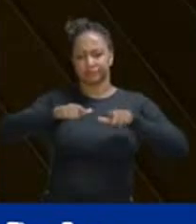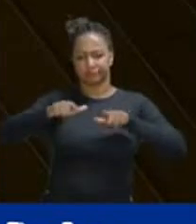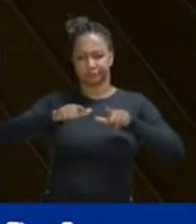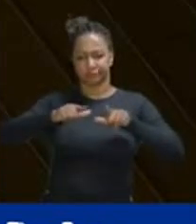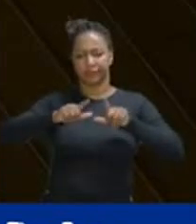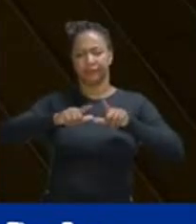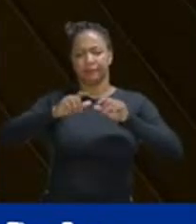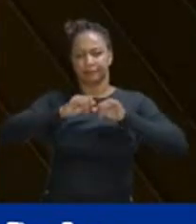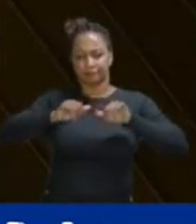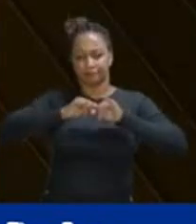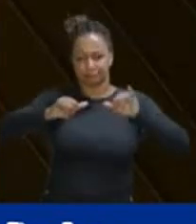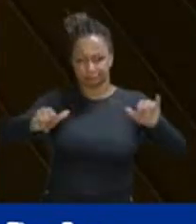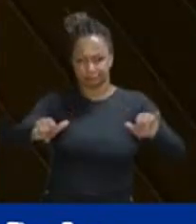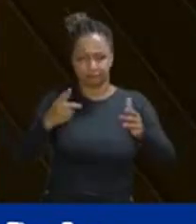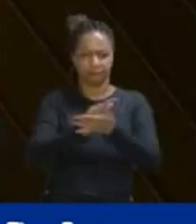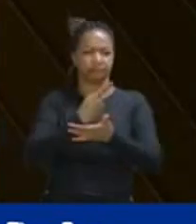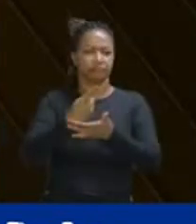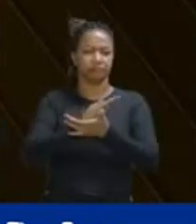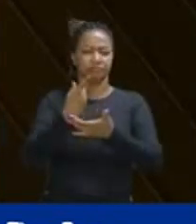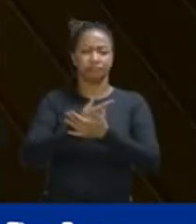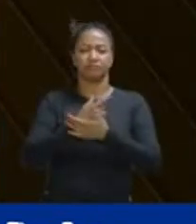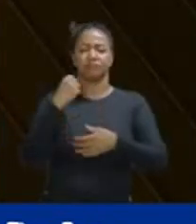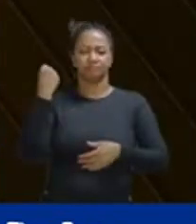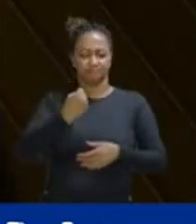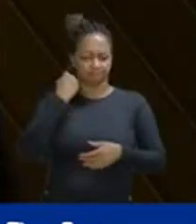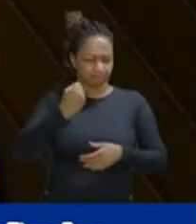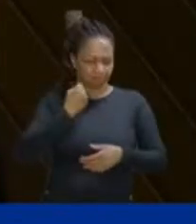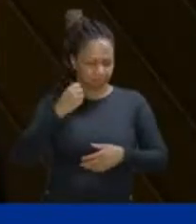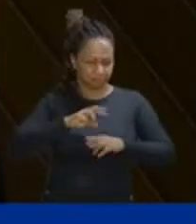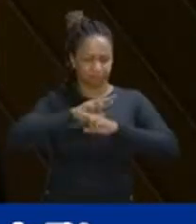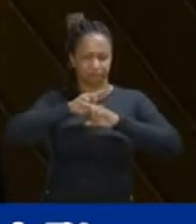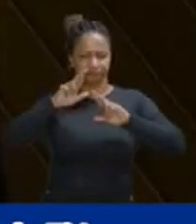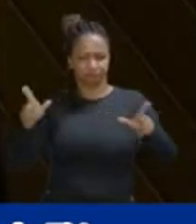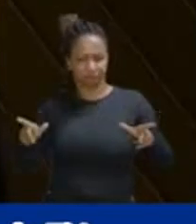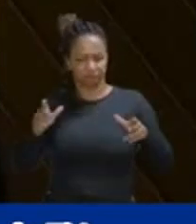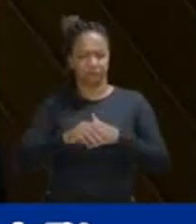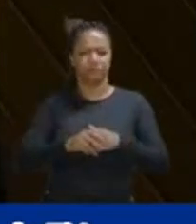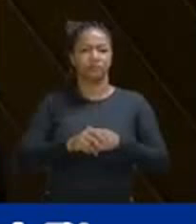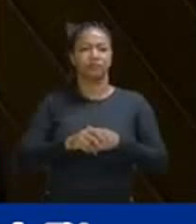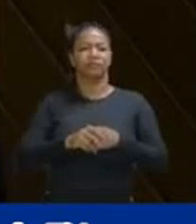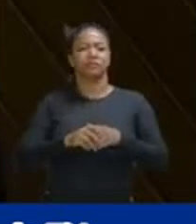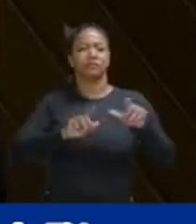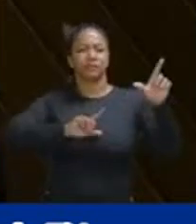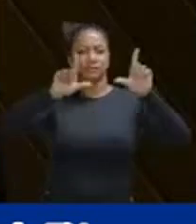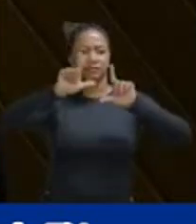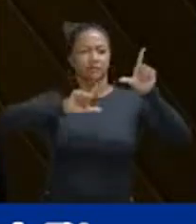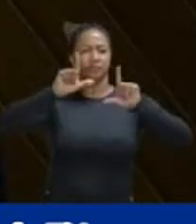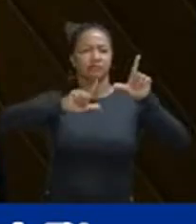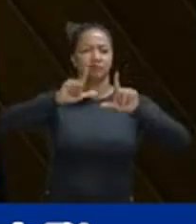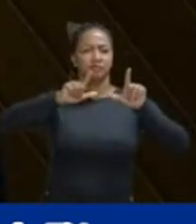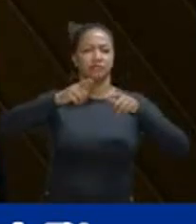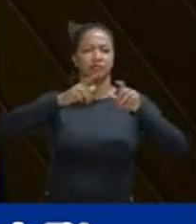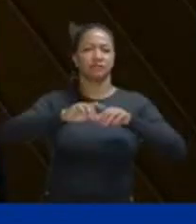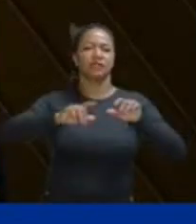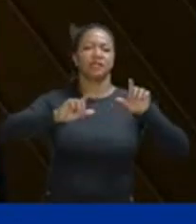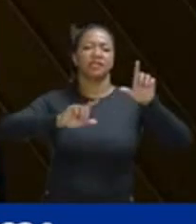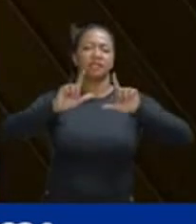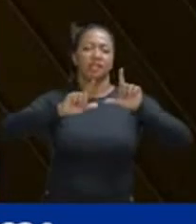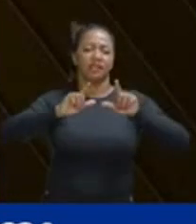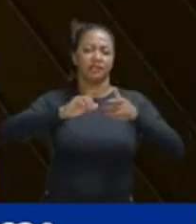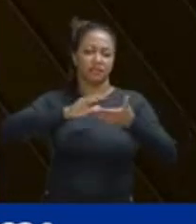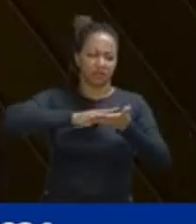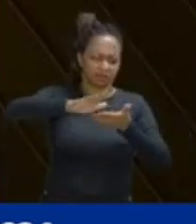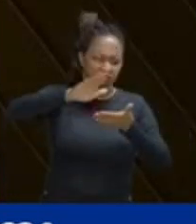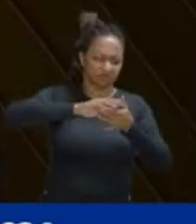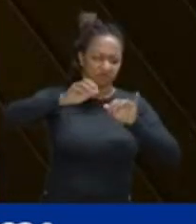de fatos inverídicos e gravemente descontextualizados, na emissora Rede Amazônica e nas demais emissoras de TV, no